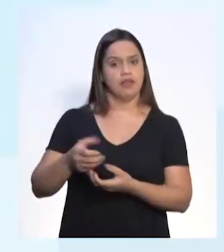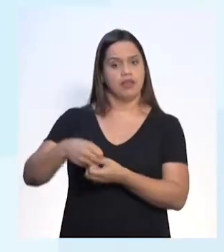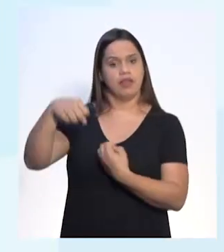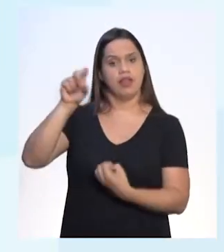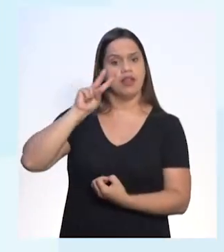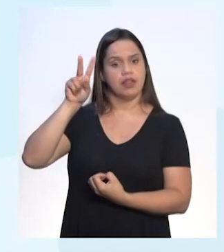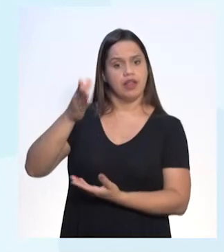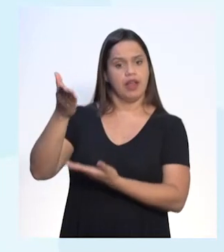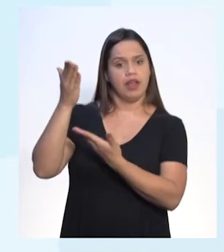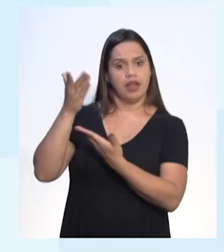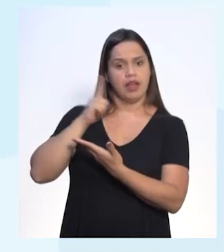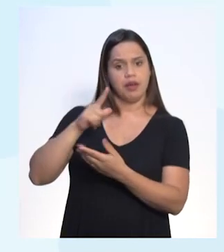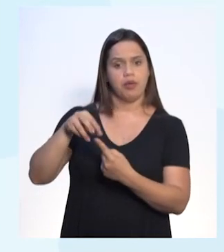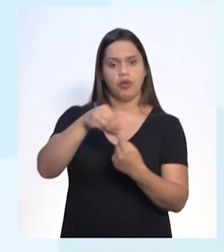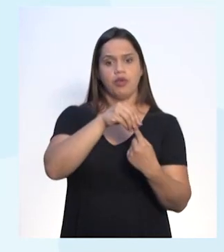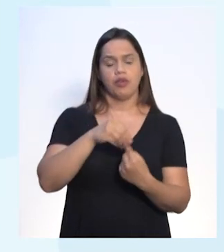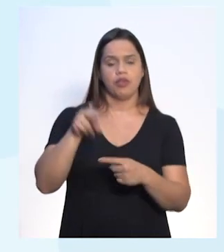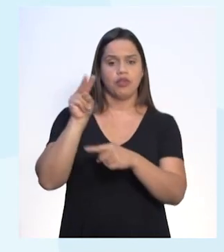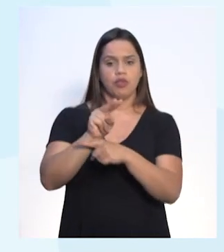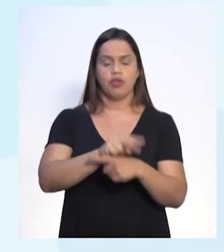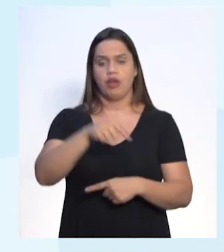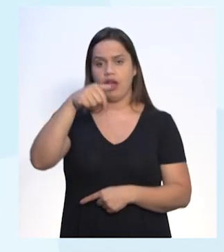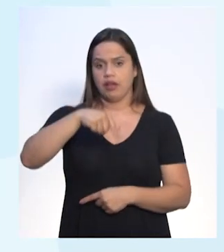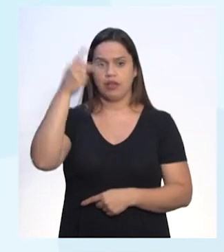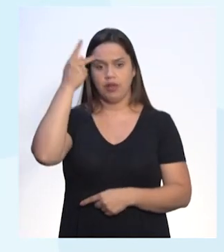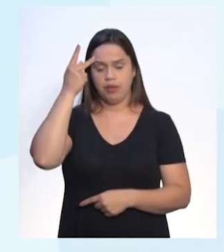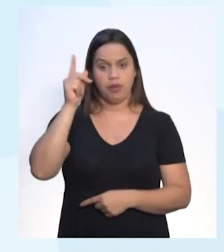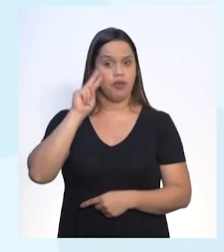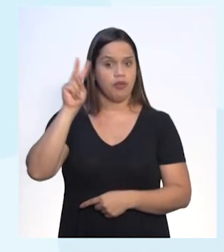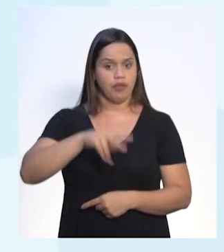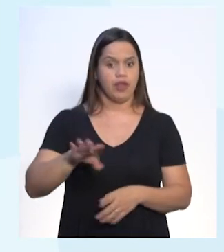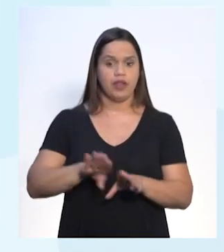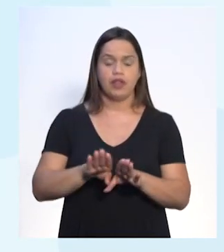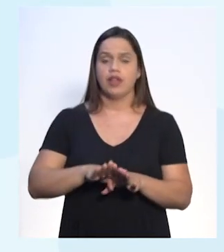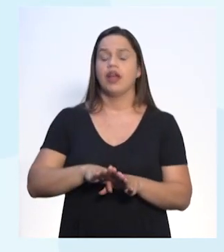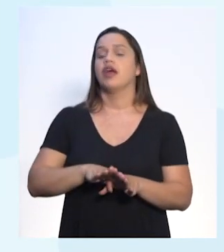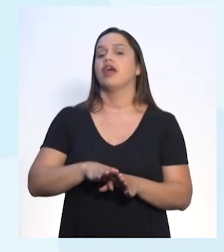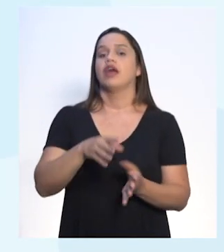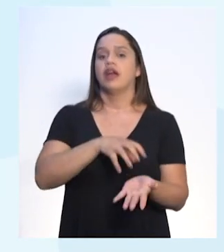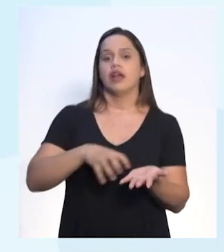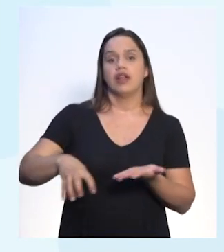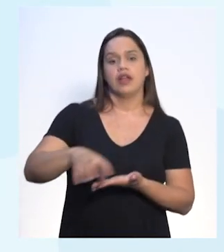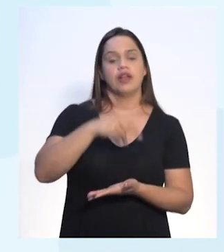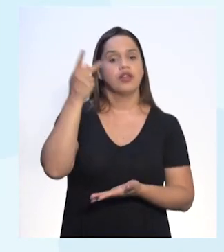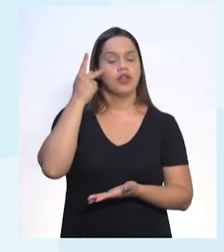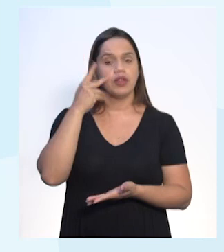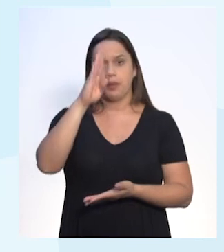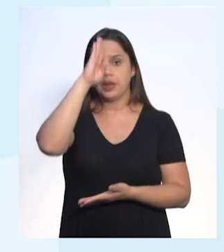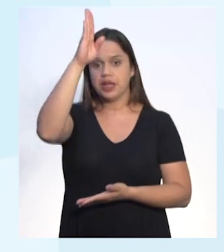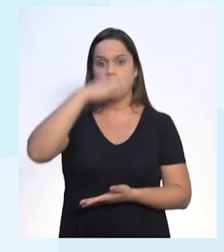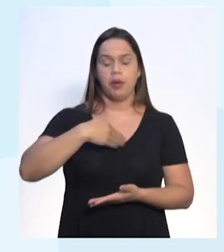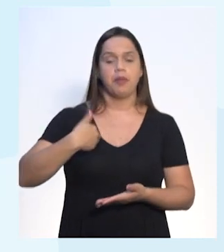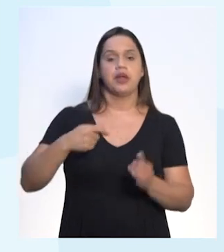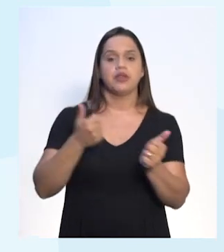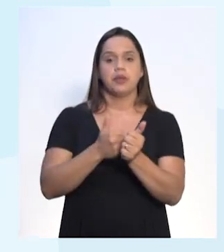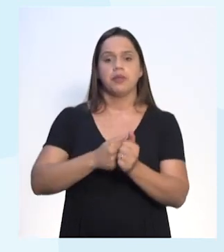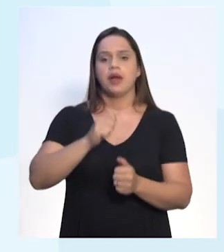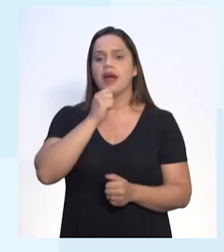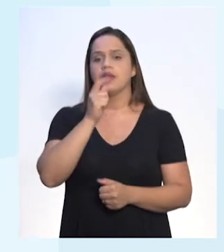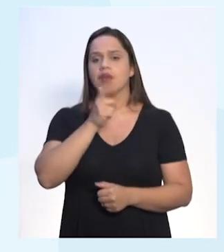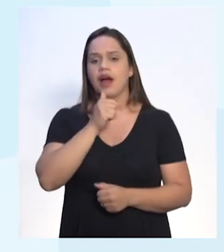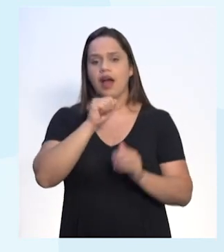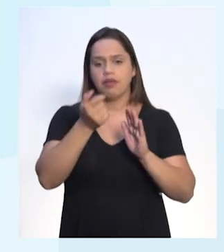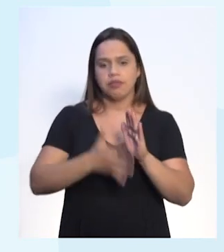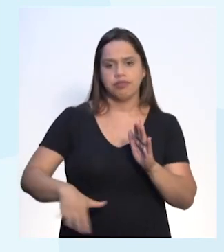de conservação do Estado de São Paulo. Então, vejo que é bem distribuído do Estado, principalmente aí na área litorânea, né, as que estão em